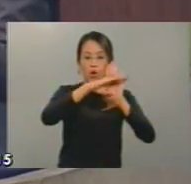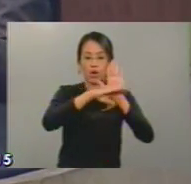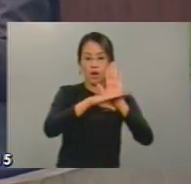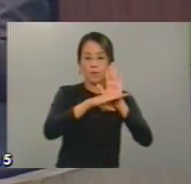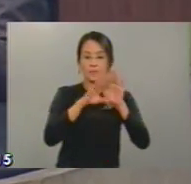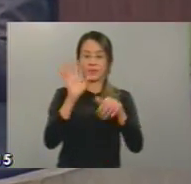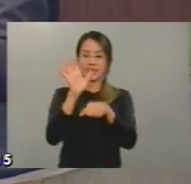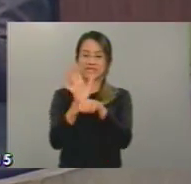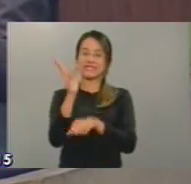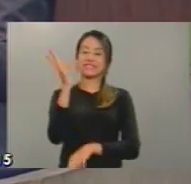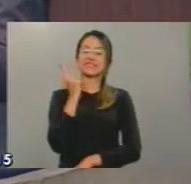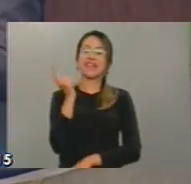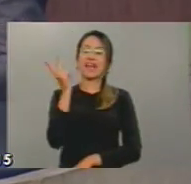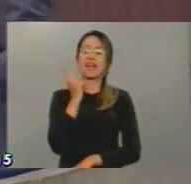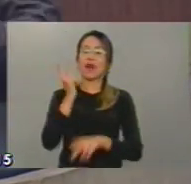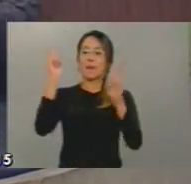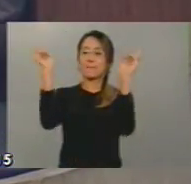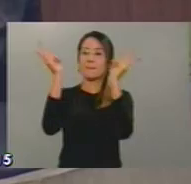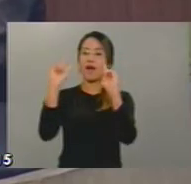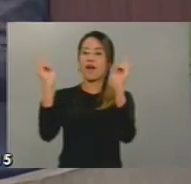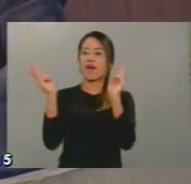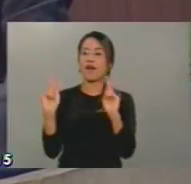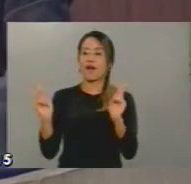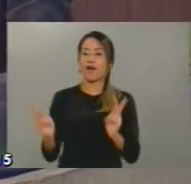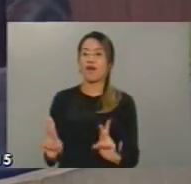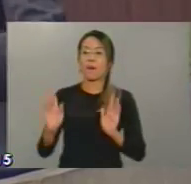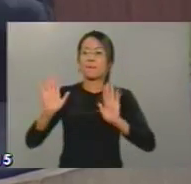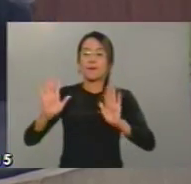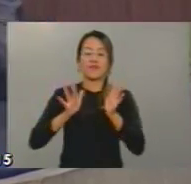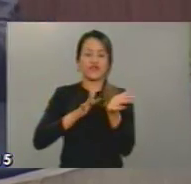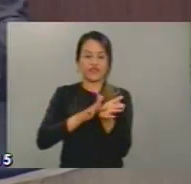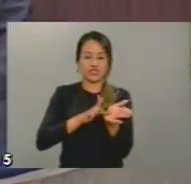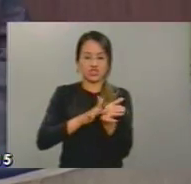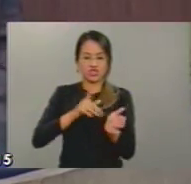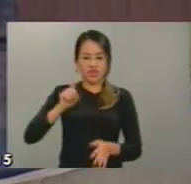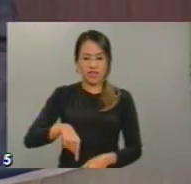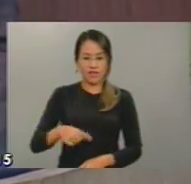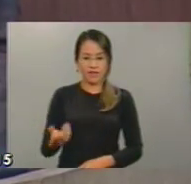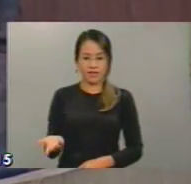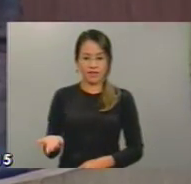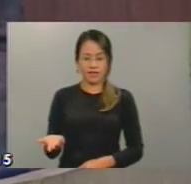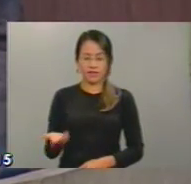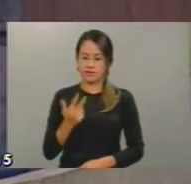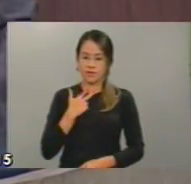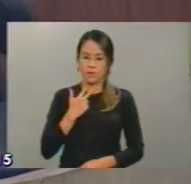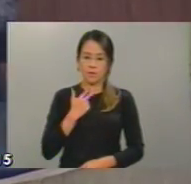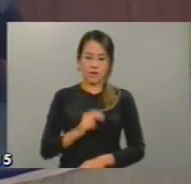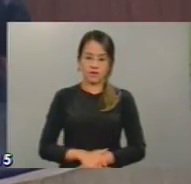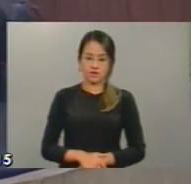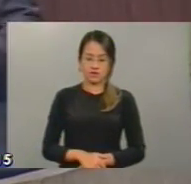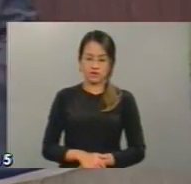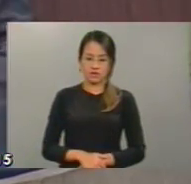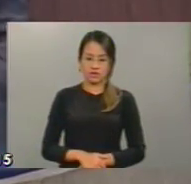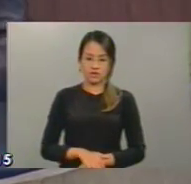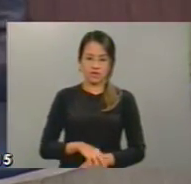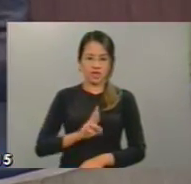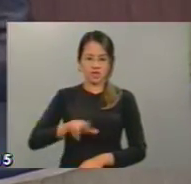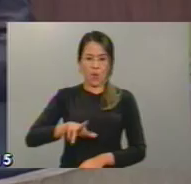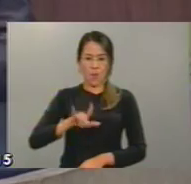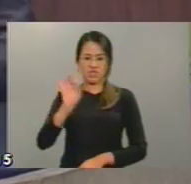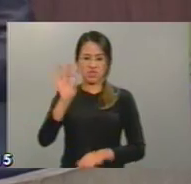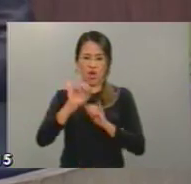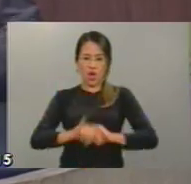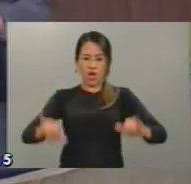programa que não se reverte em ações concretas. Não pode ser um slogan. não pode ser uma peça